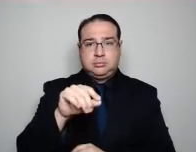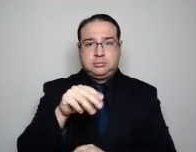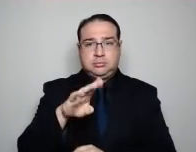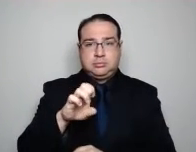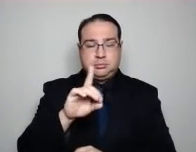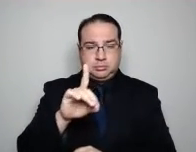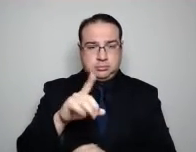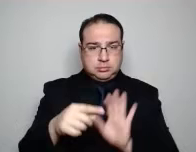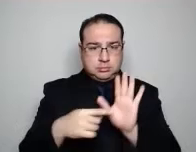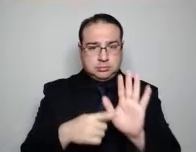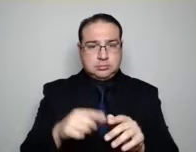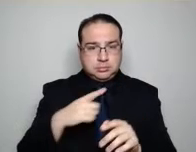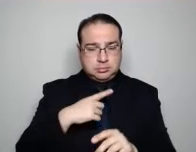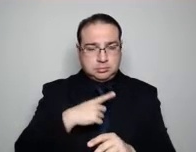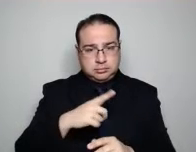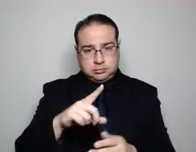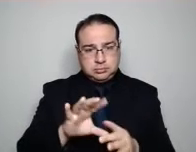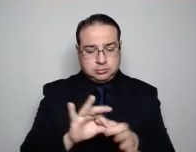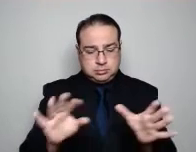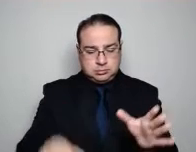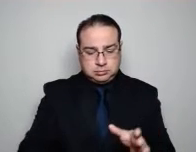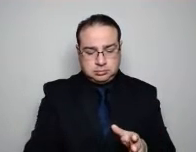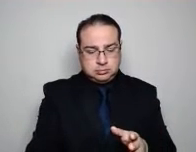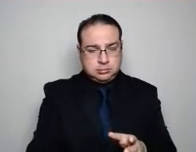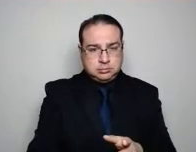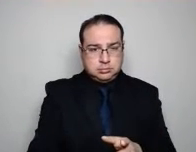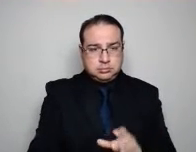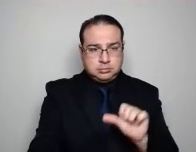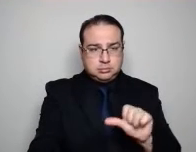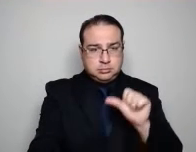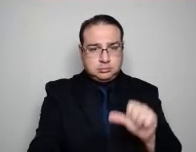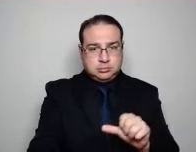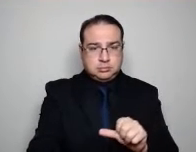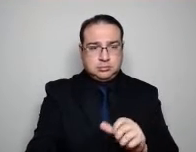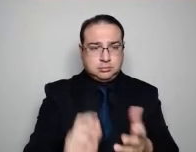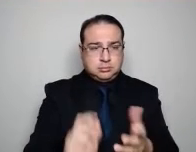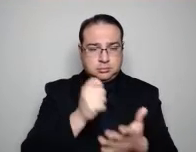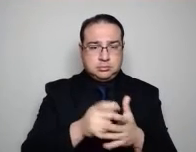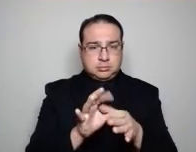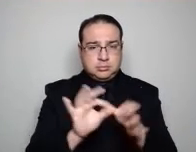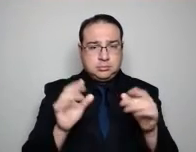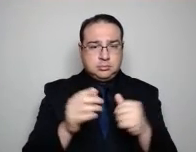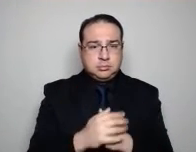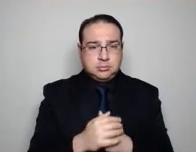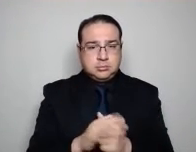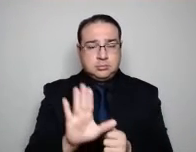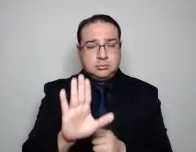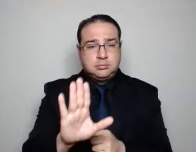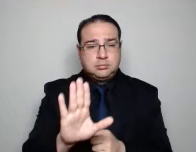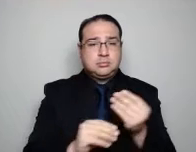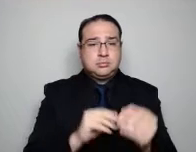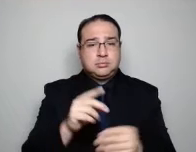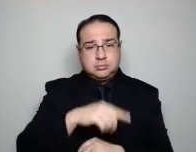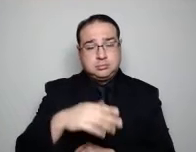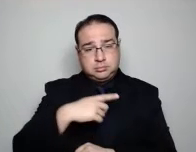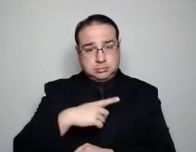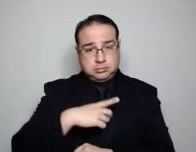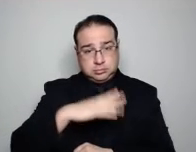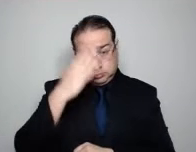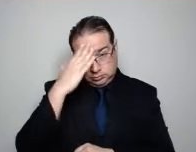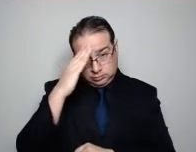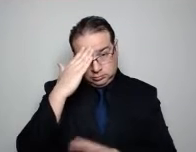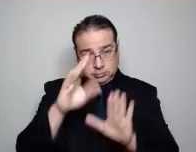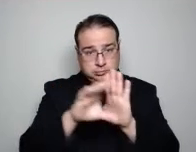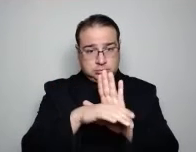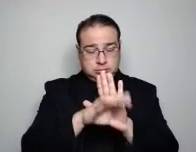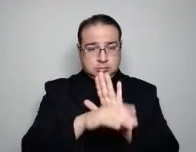a legitimidade para alterar o valor da cota quando ela quiser. Só que a gente tem que entender um conceito jurídico